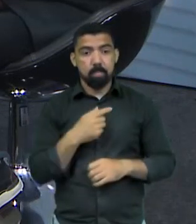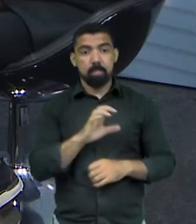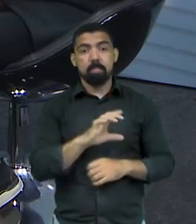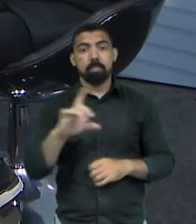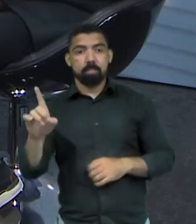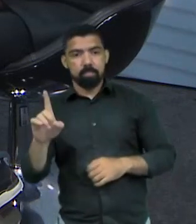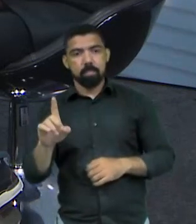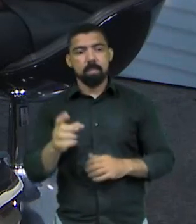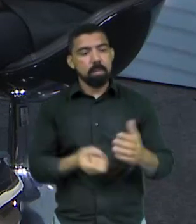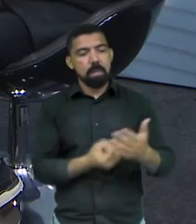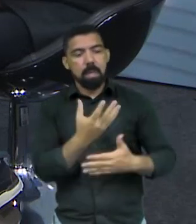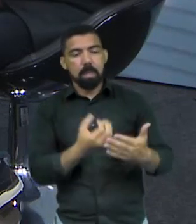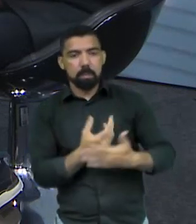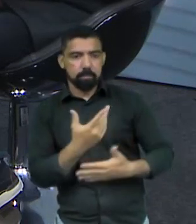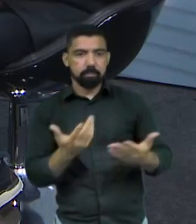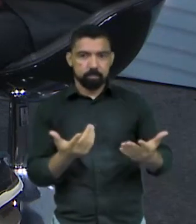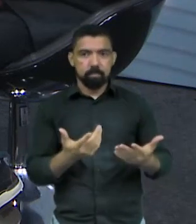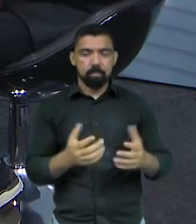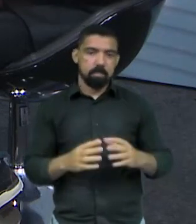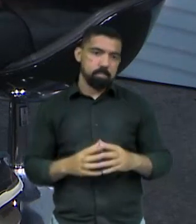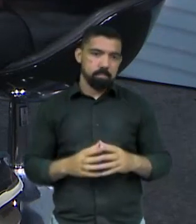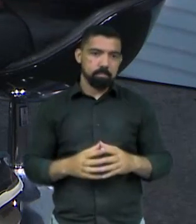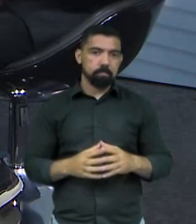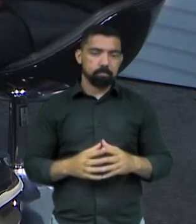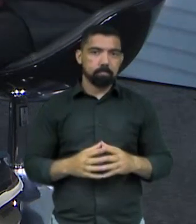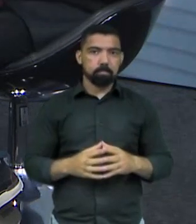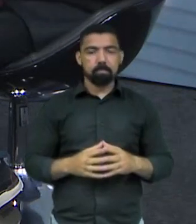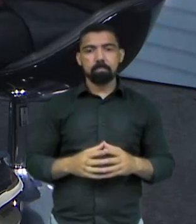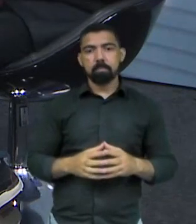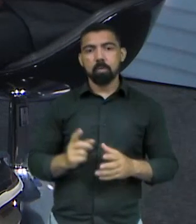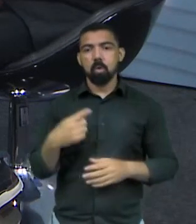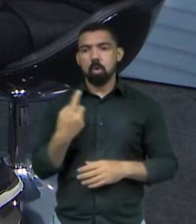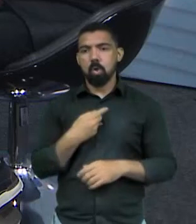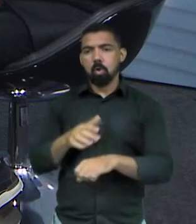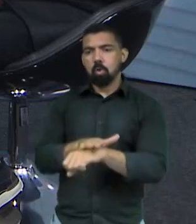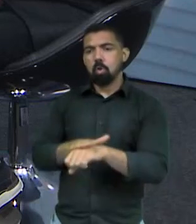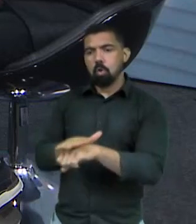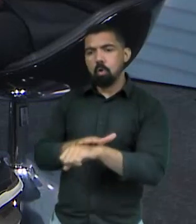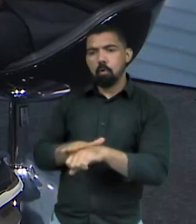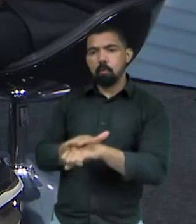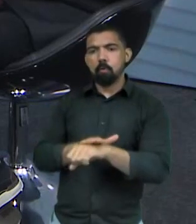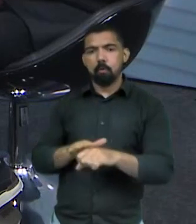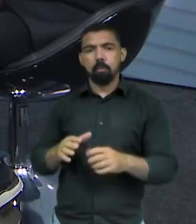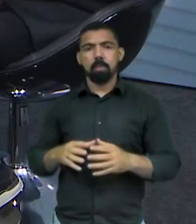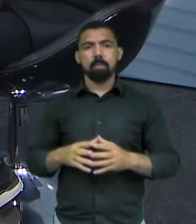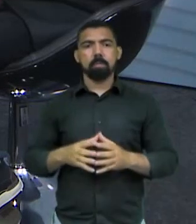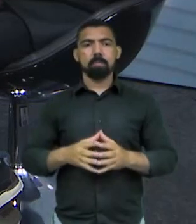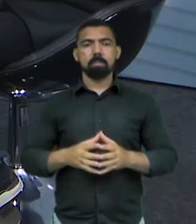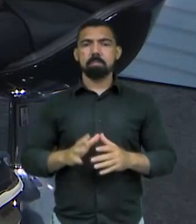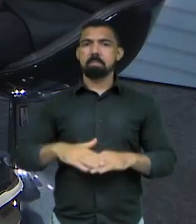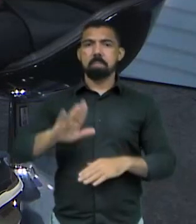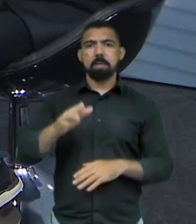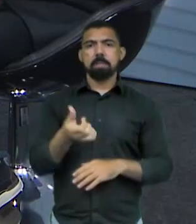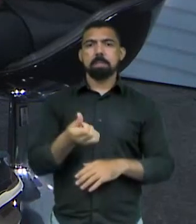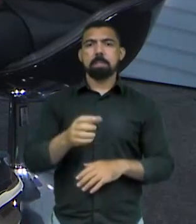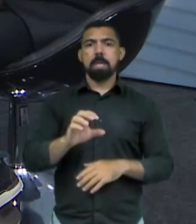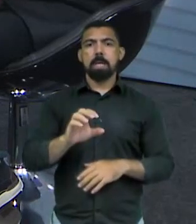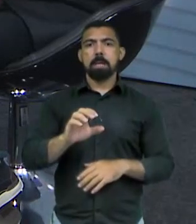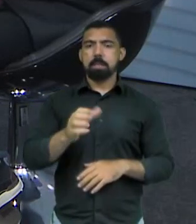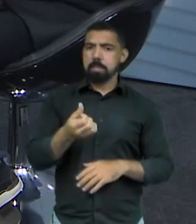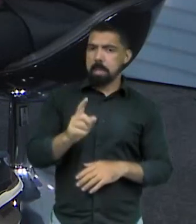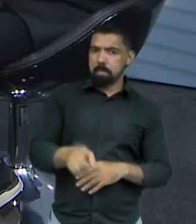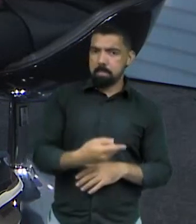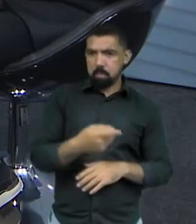de elaboração, certo? Assim, nós conversamos com mais de 6 mil pessoas, visitamos o